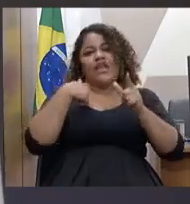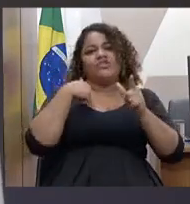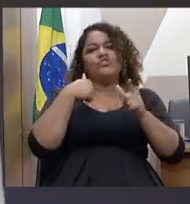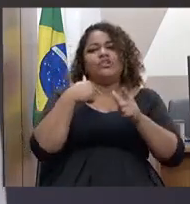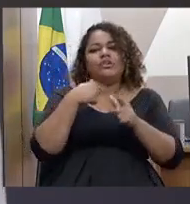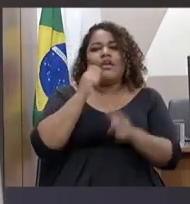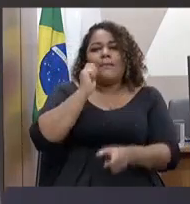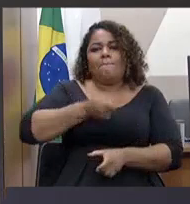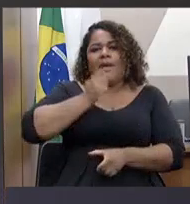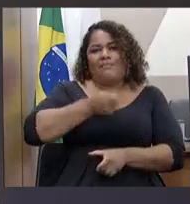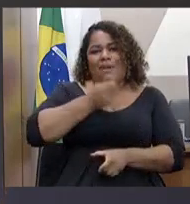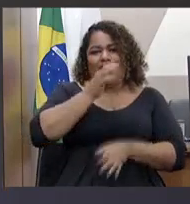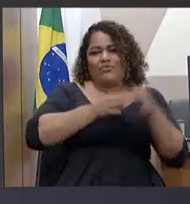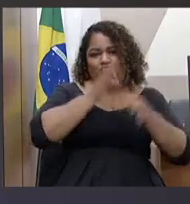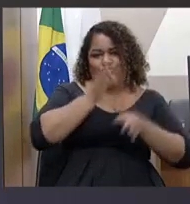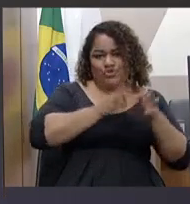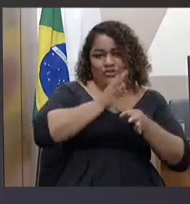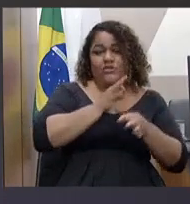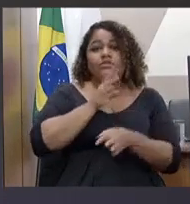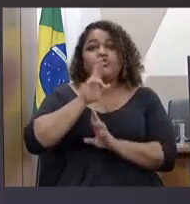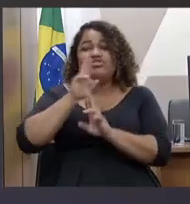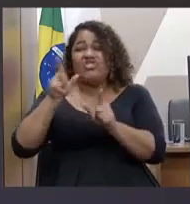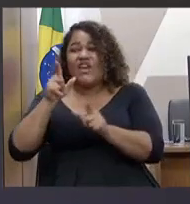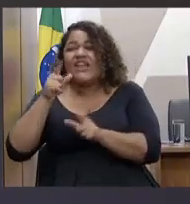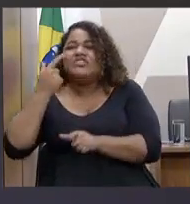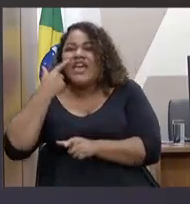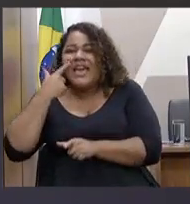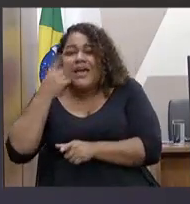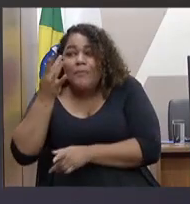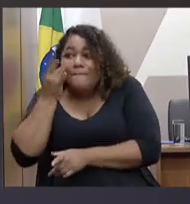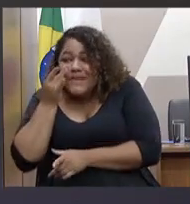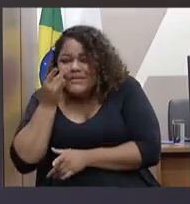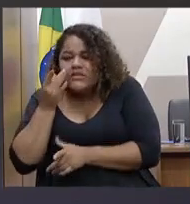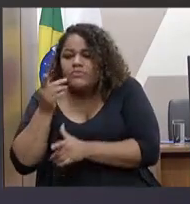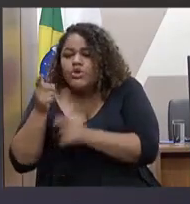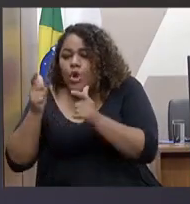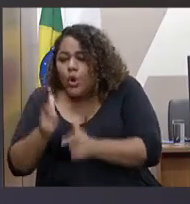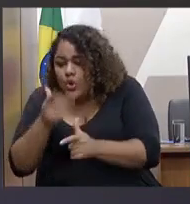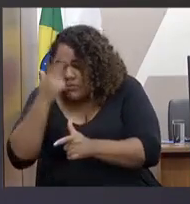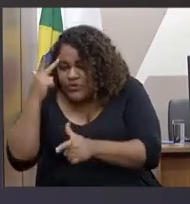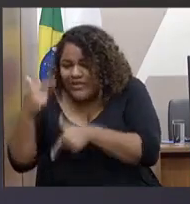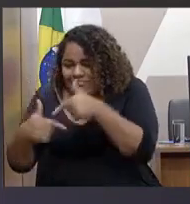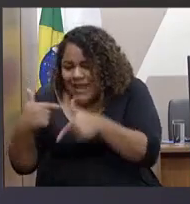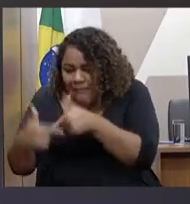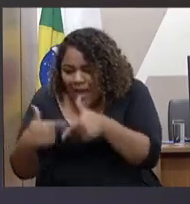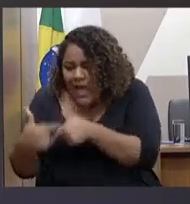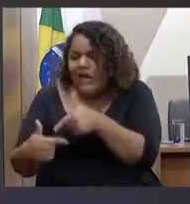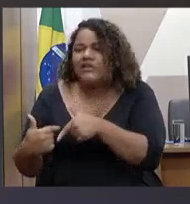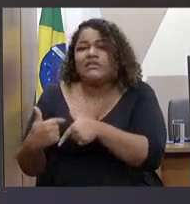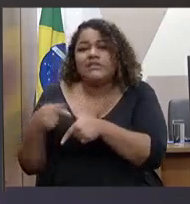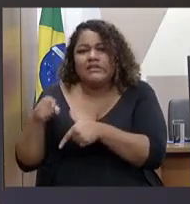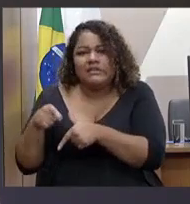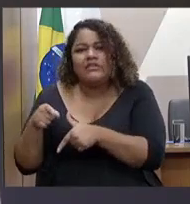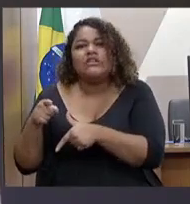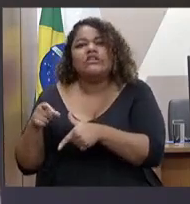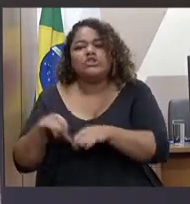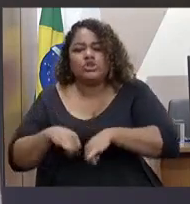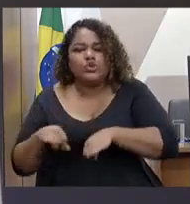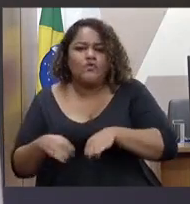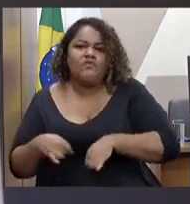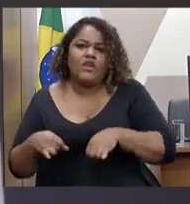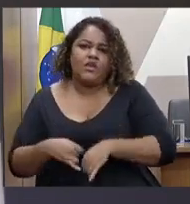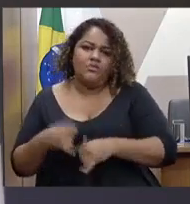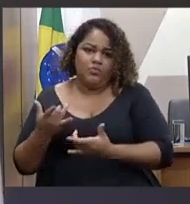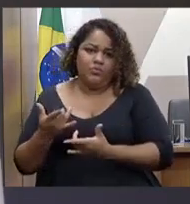no chão e vendo a realidade quem tá produzindo e hoje o botão infelizmente voltou isso de